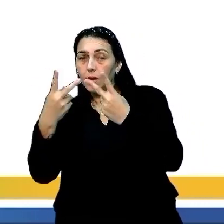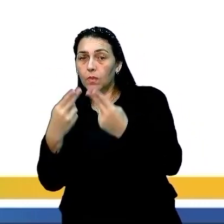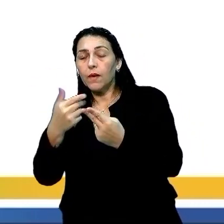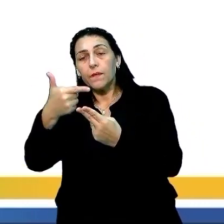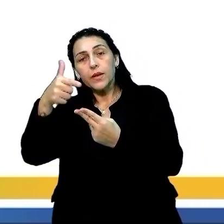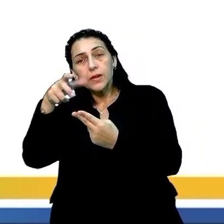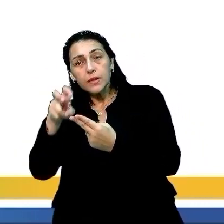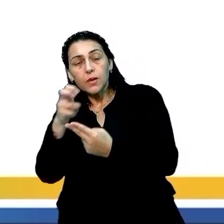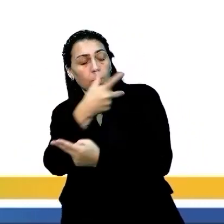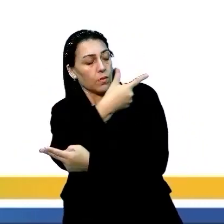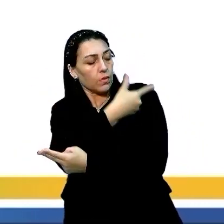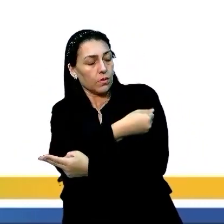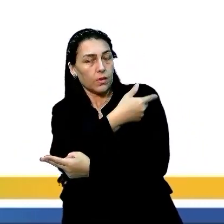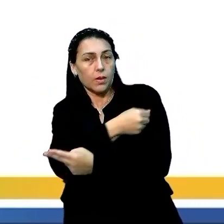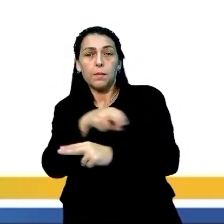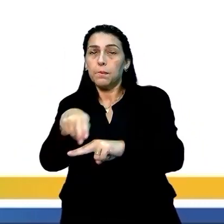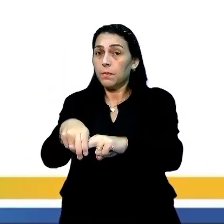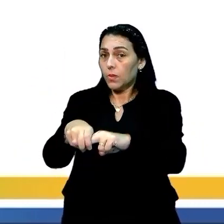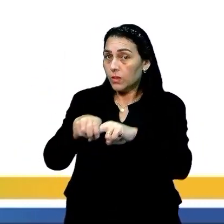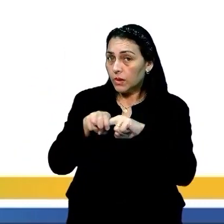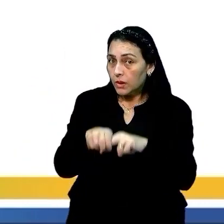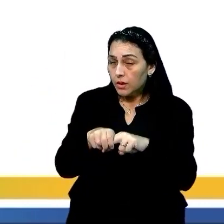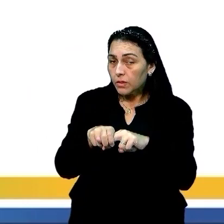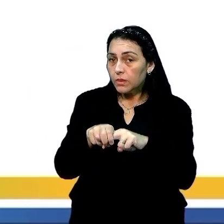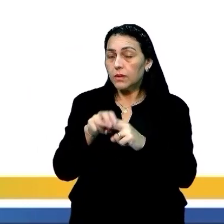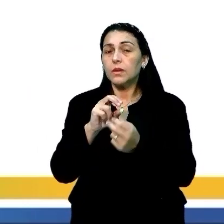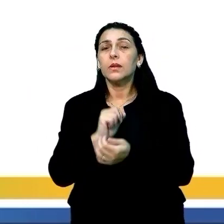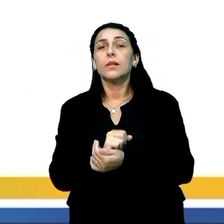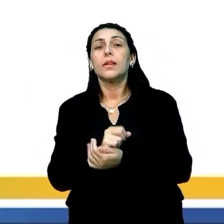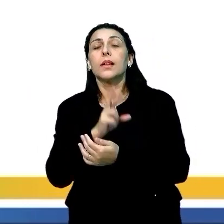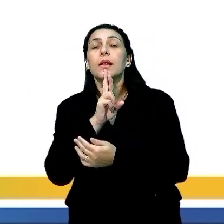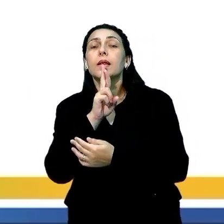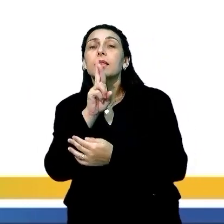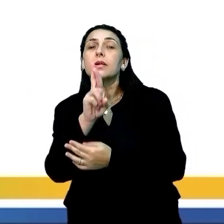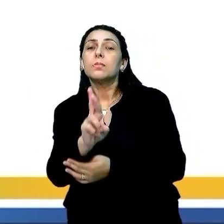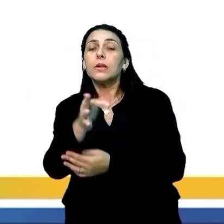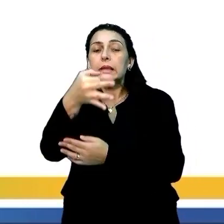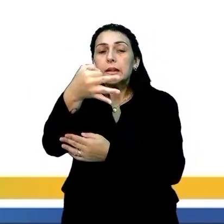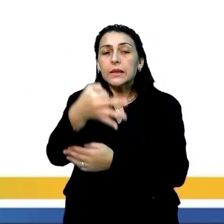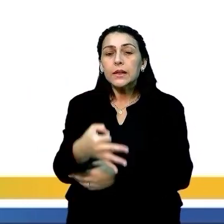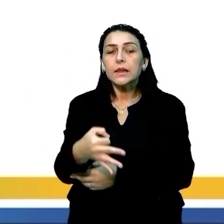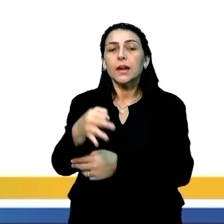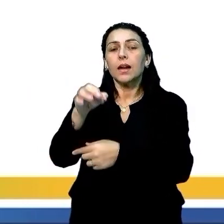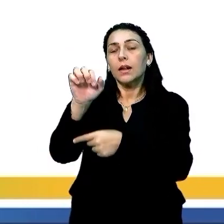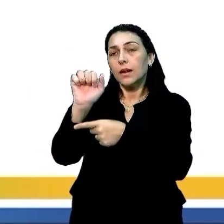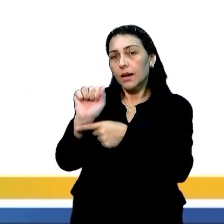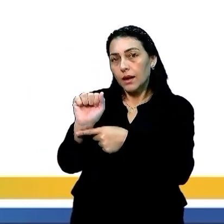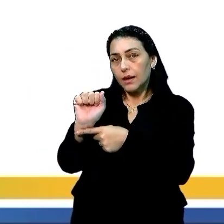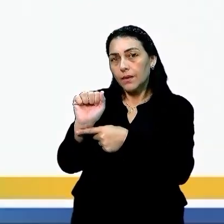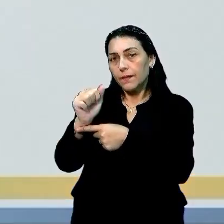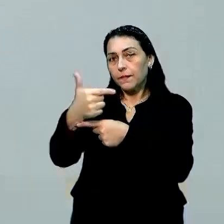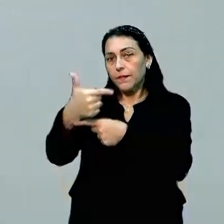25 aplicações. Portanto, aí, tá? A nossa alternativa correta é a letra A.